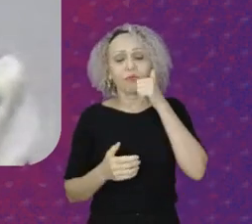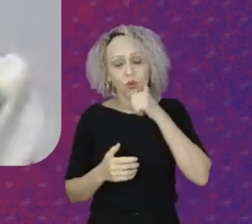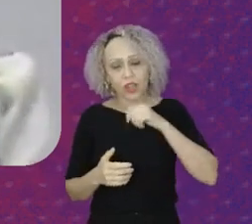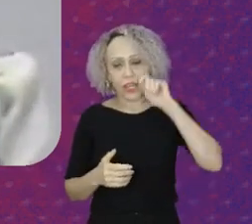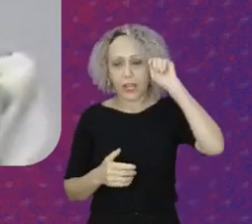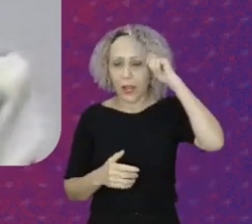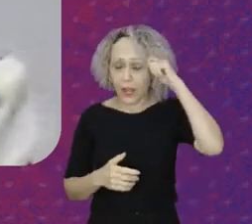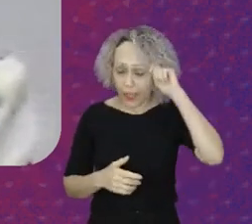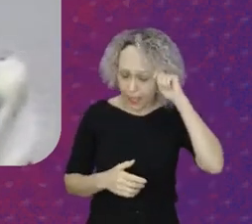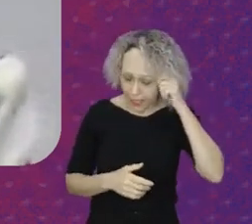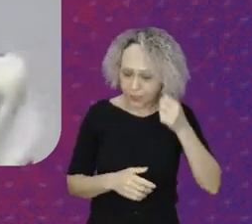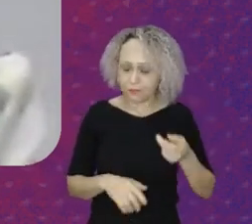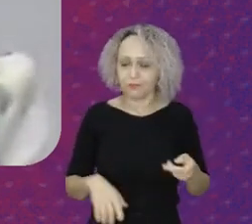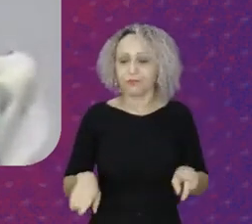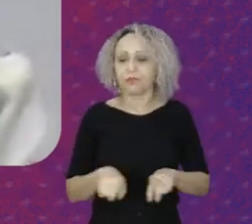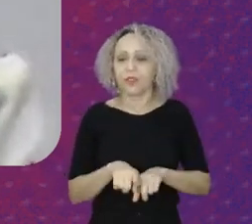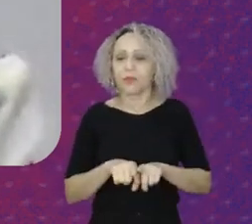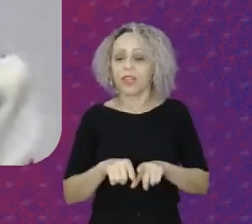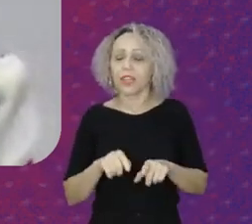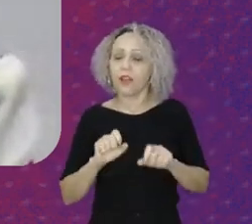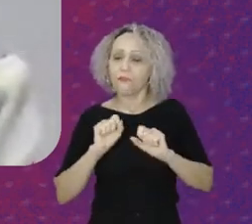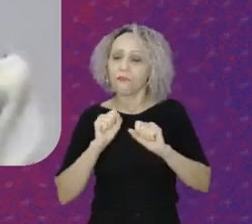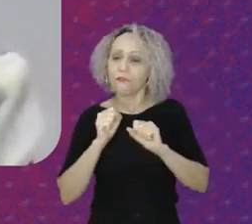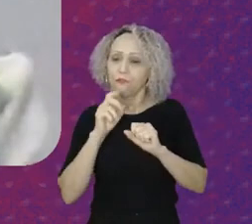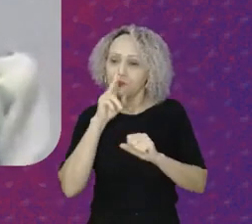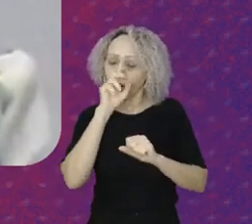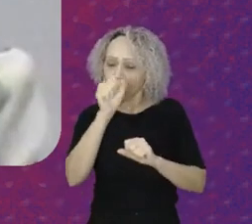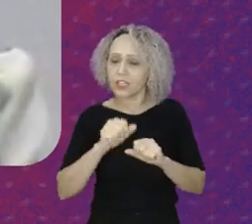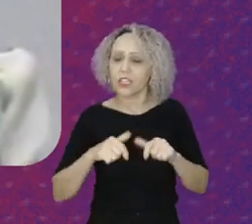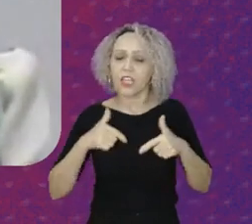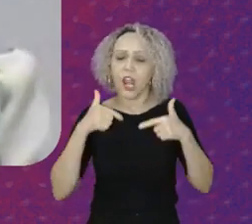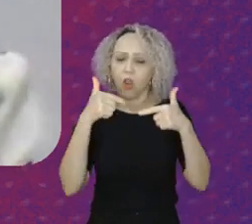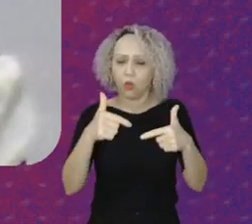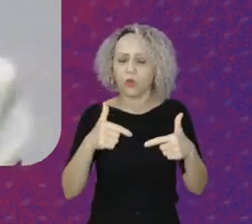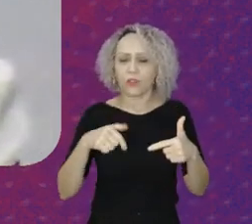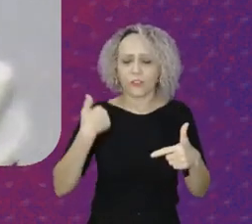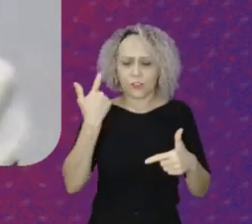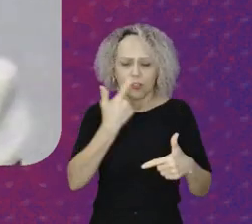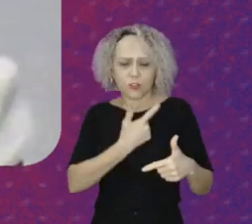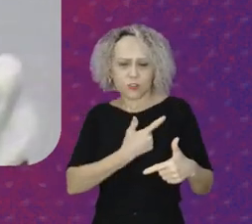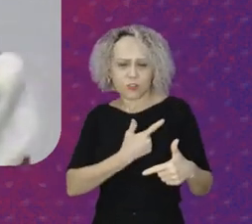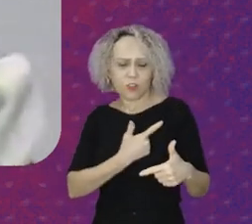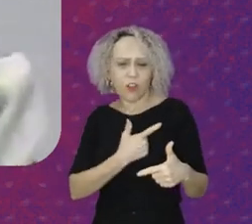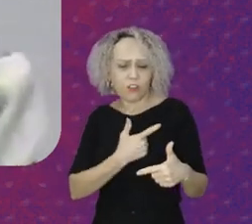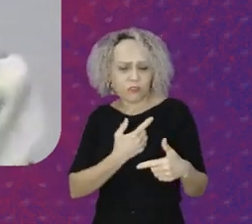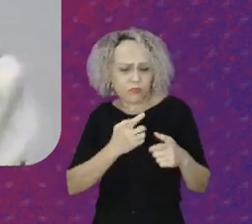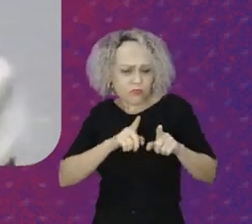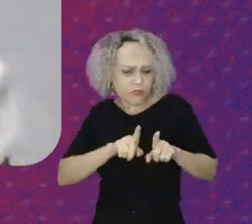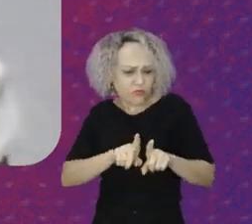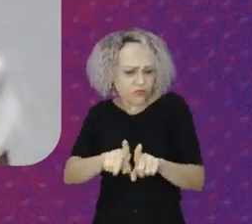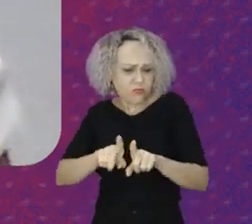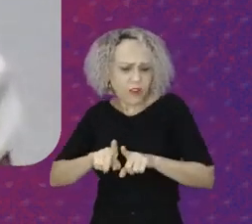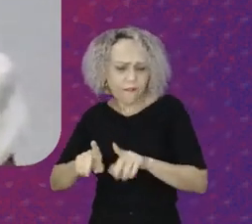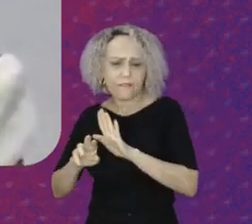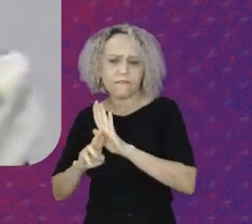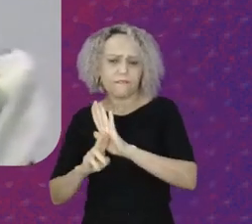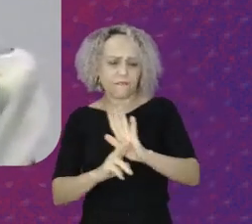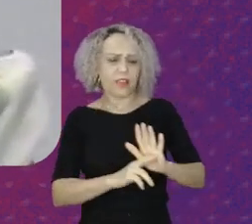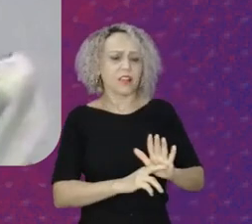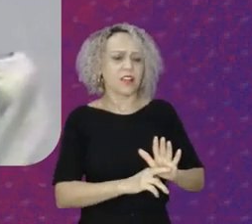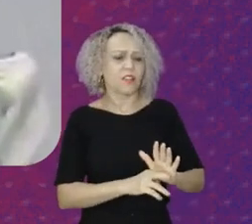a força e a luta, né, das nossas vozes juntas. A gente sempre fala disso, porque para nós é